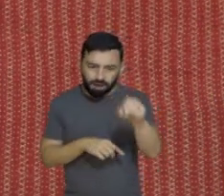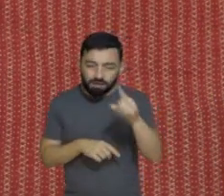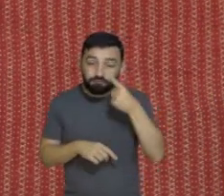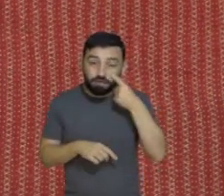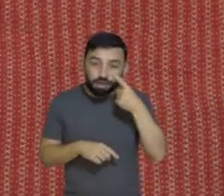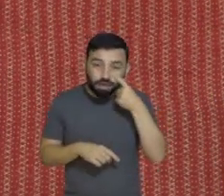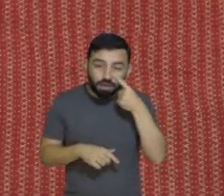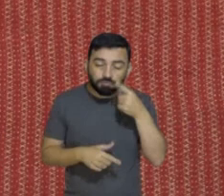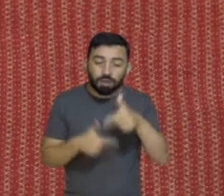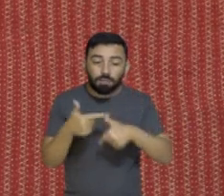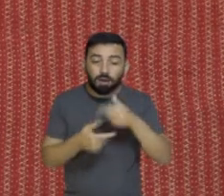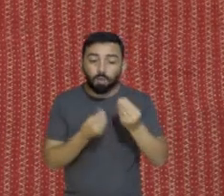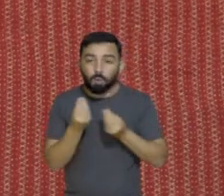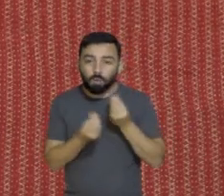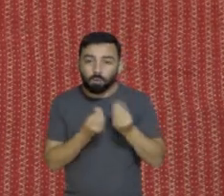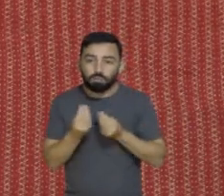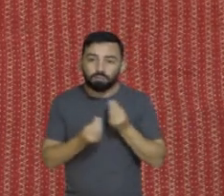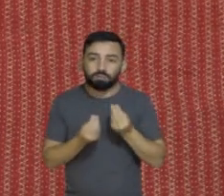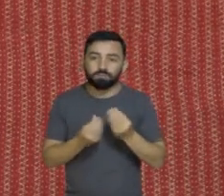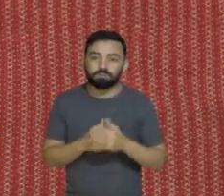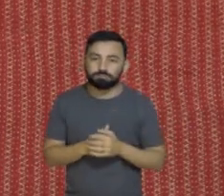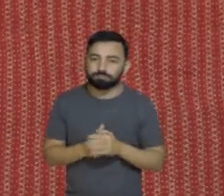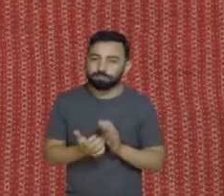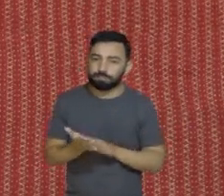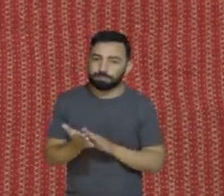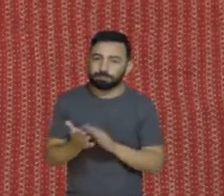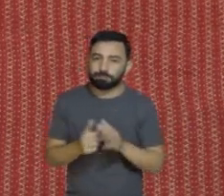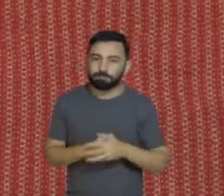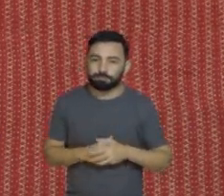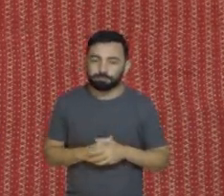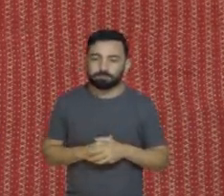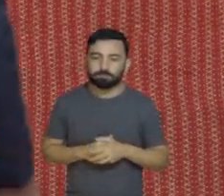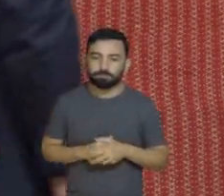o trabalho, lá onde está o serviço. Parabéns, deputado Marcos da Rosa.